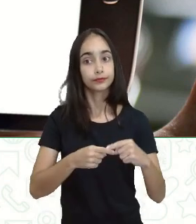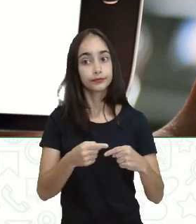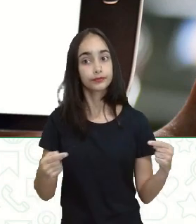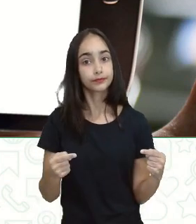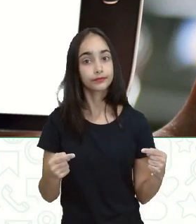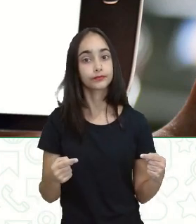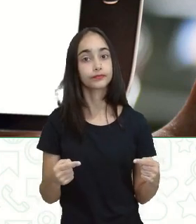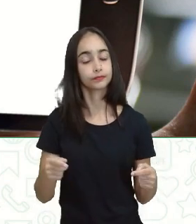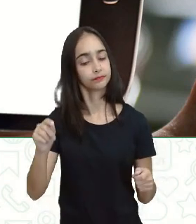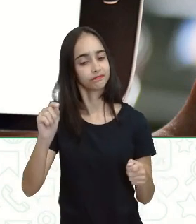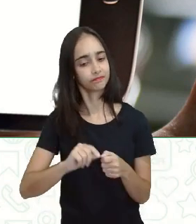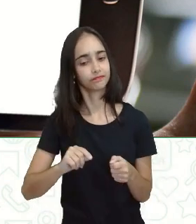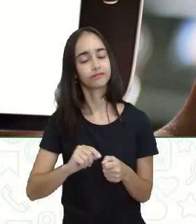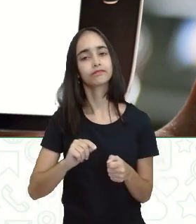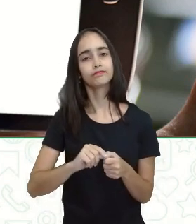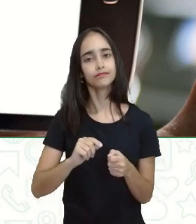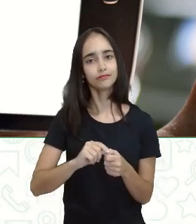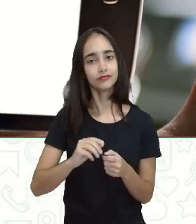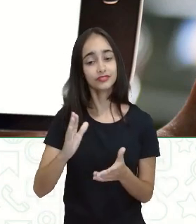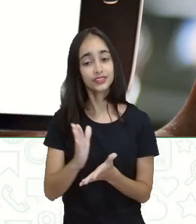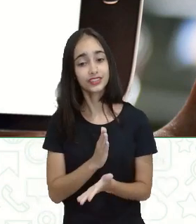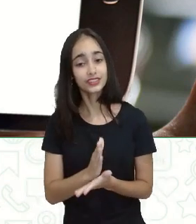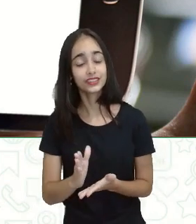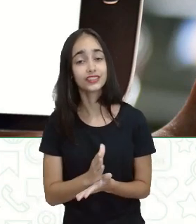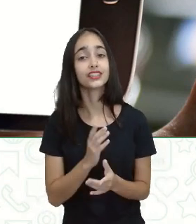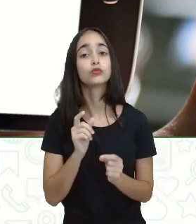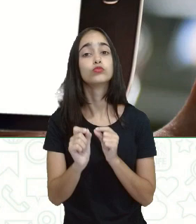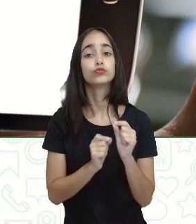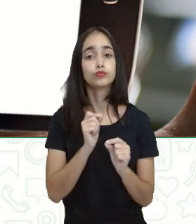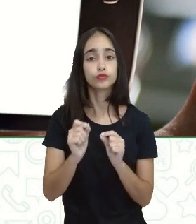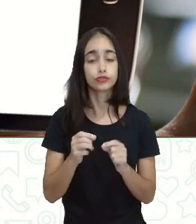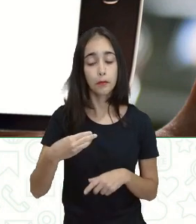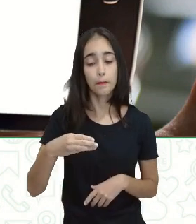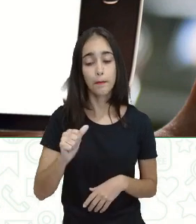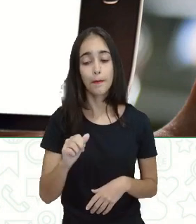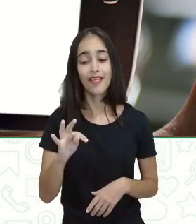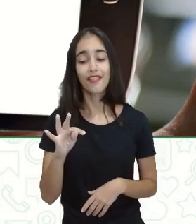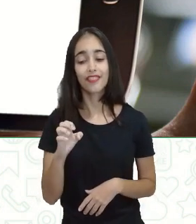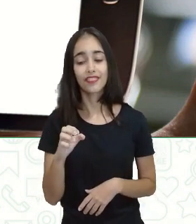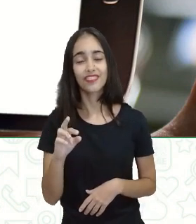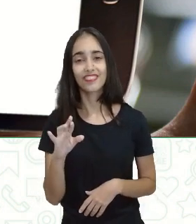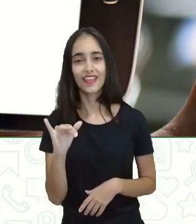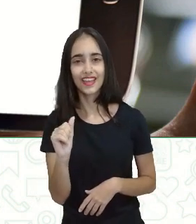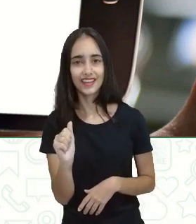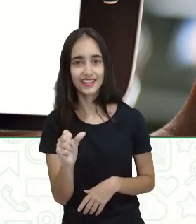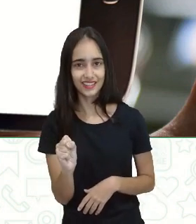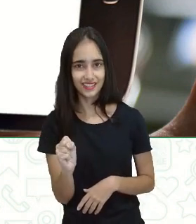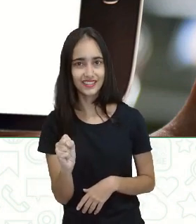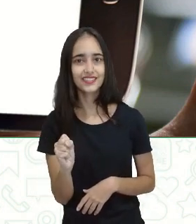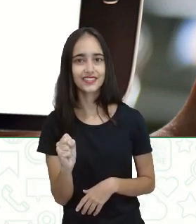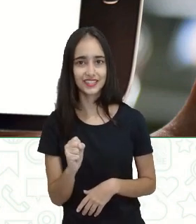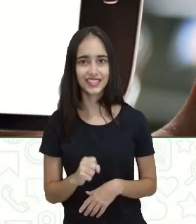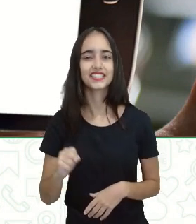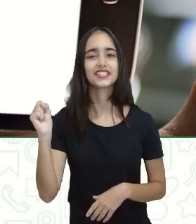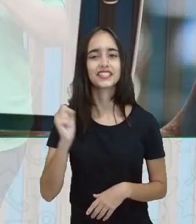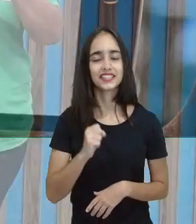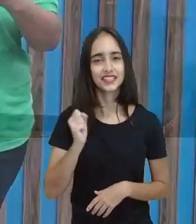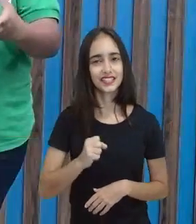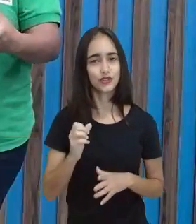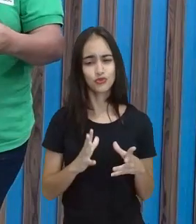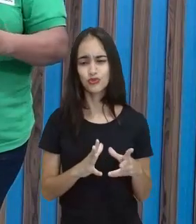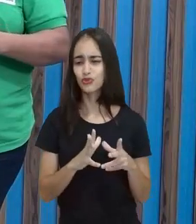de matérias-primas, são feitos de matérias de alguma coisa. Então, olha, somos matérias. Eu sou matéria,